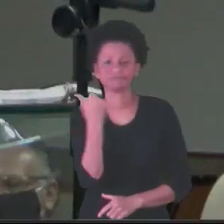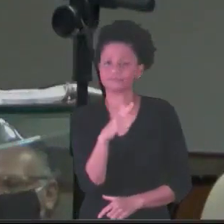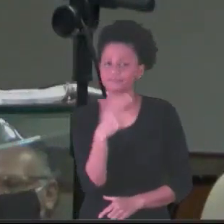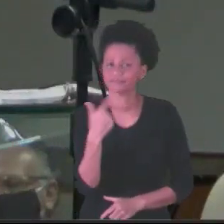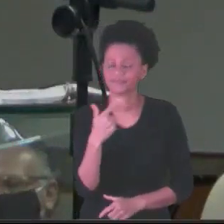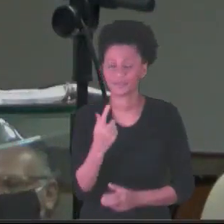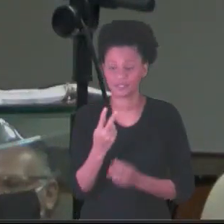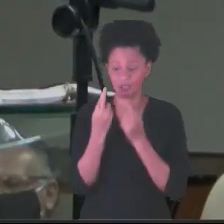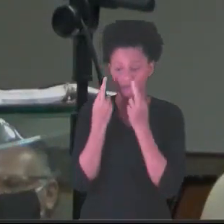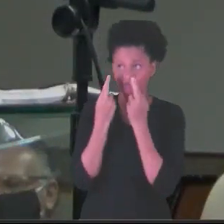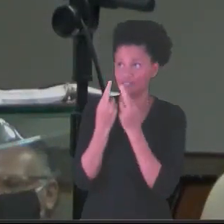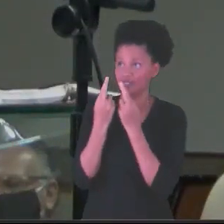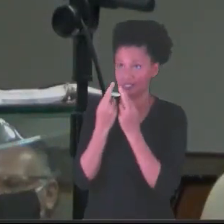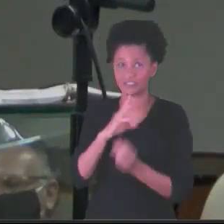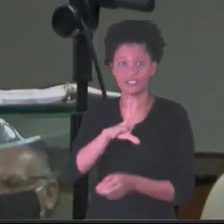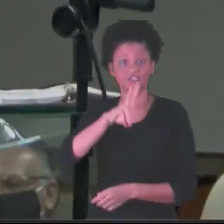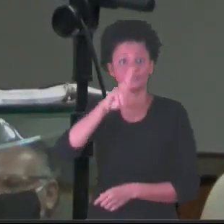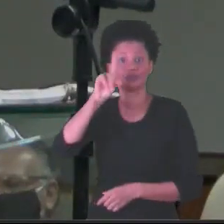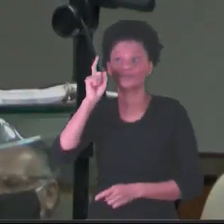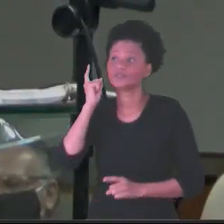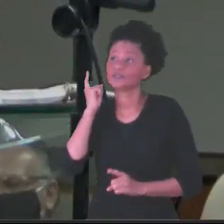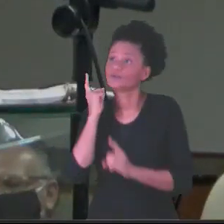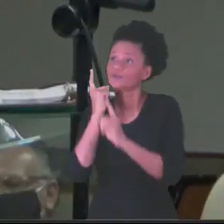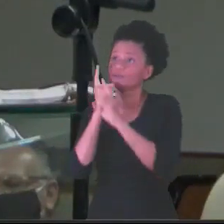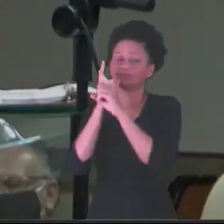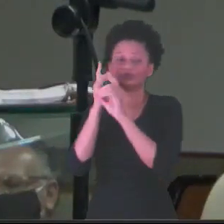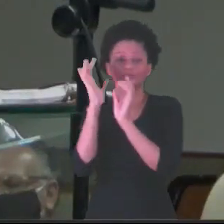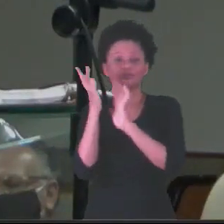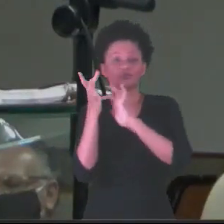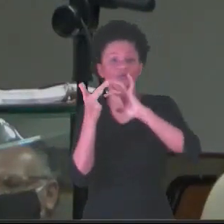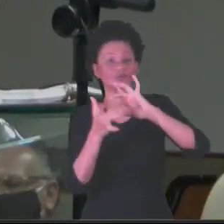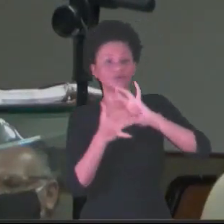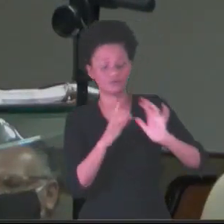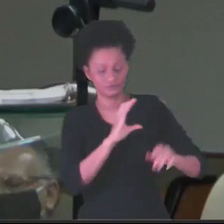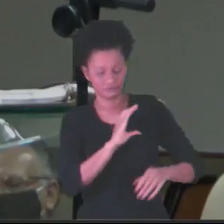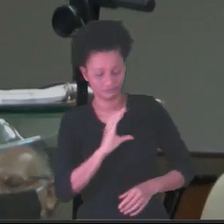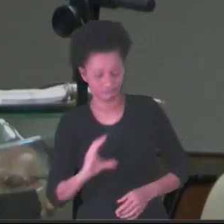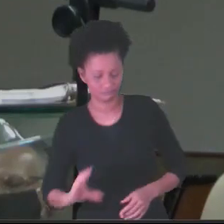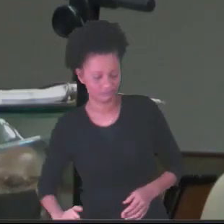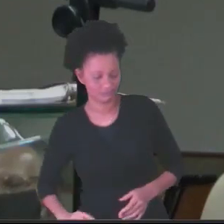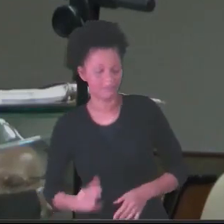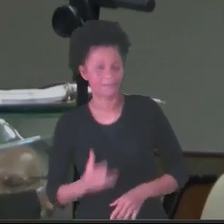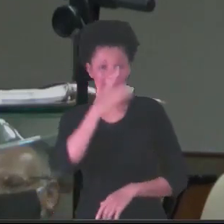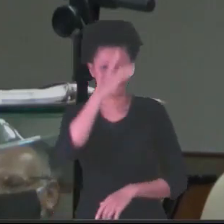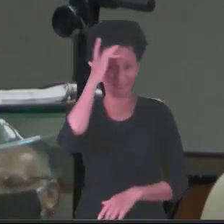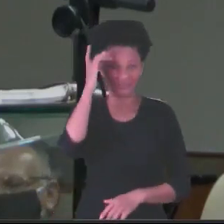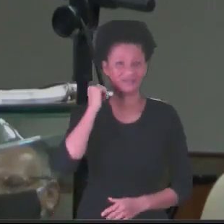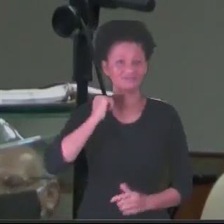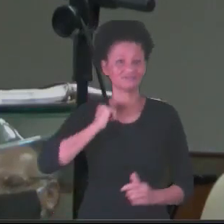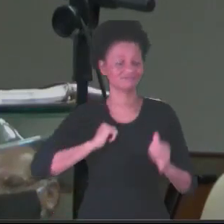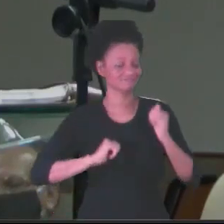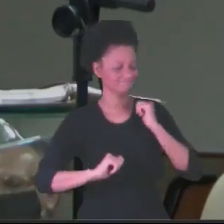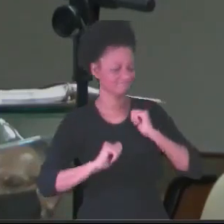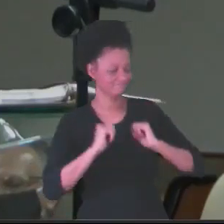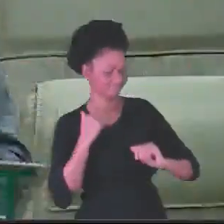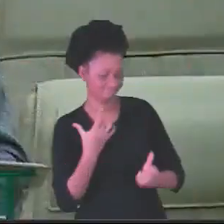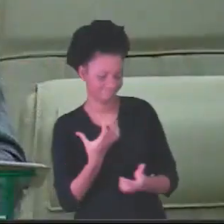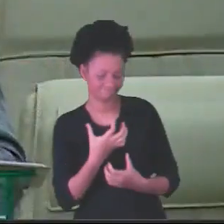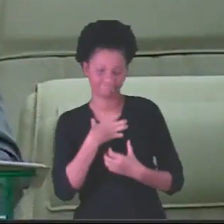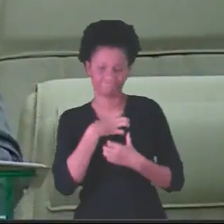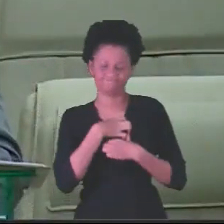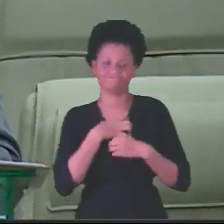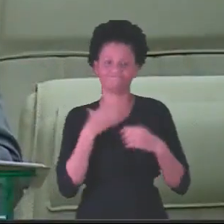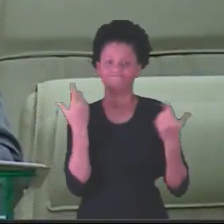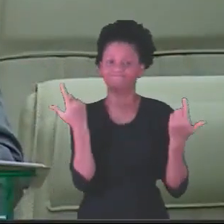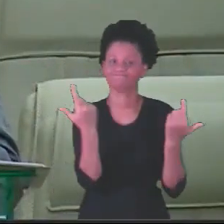de um dia se encontrar com cristo é de pessoas que estão ansiosas abatida sem